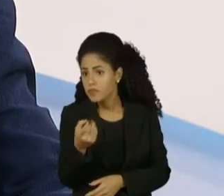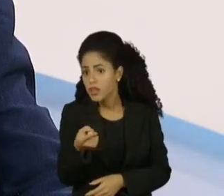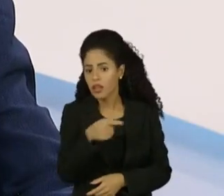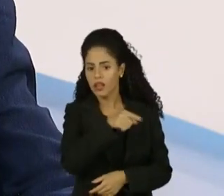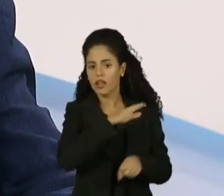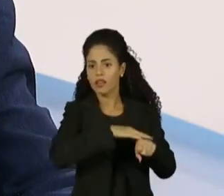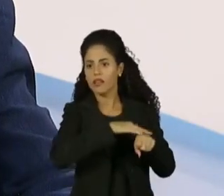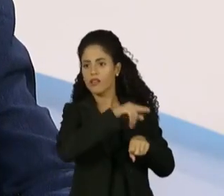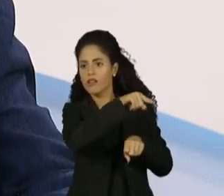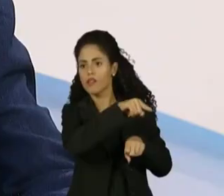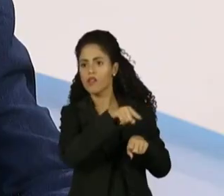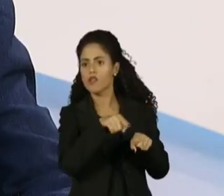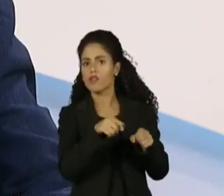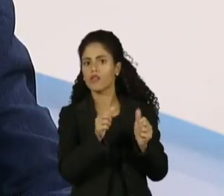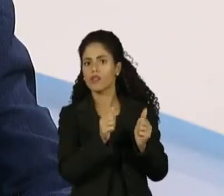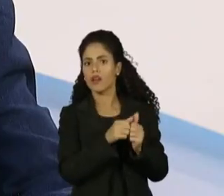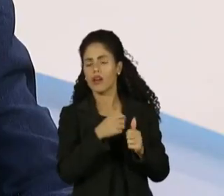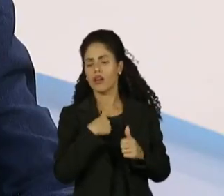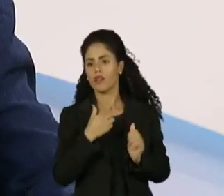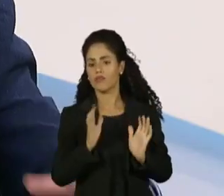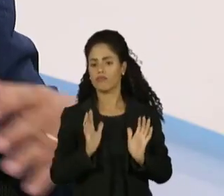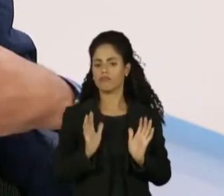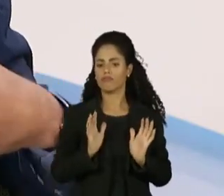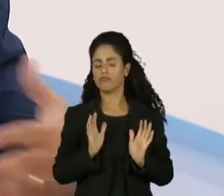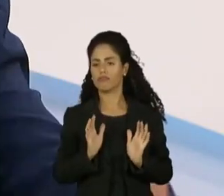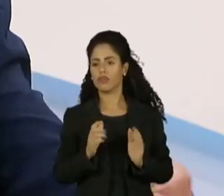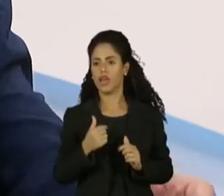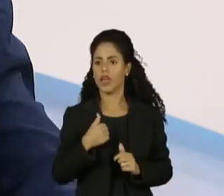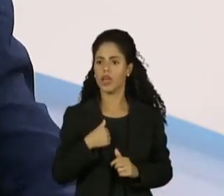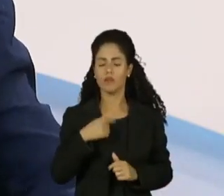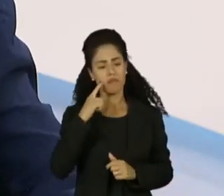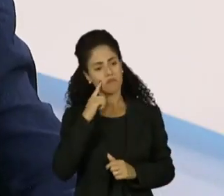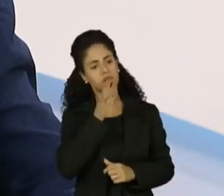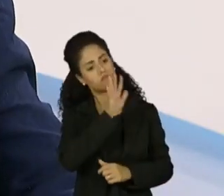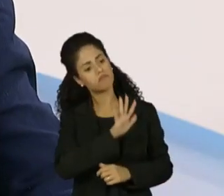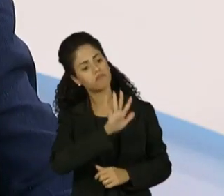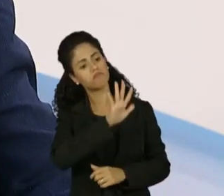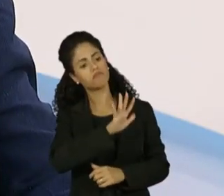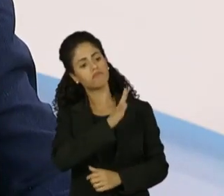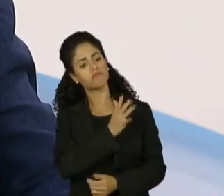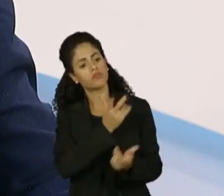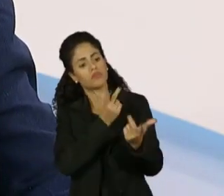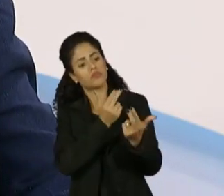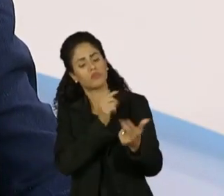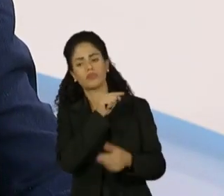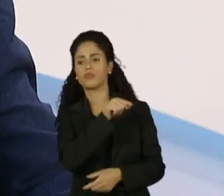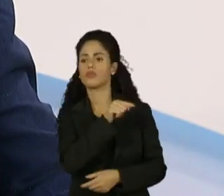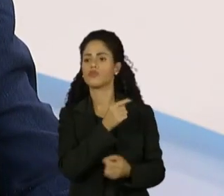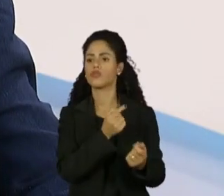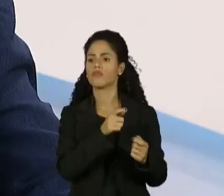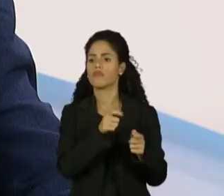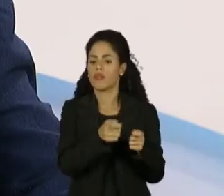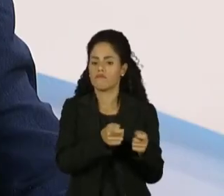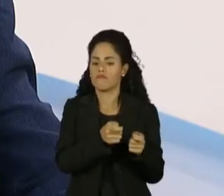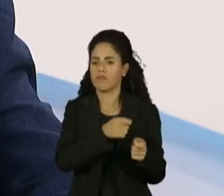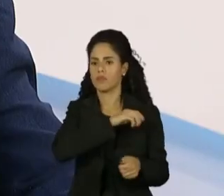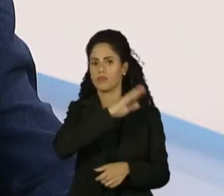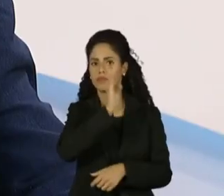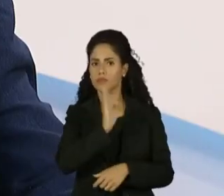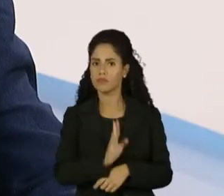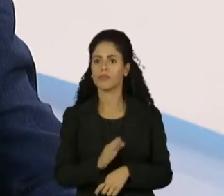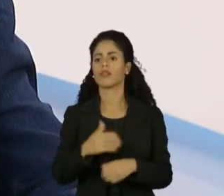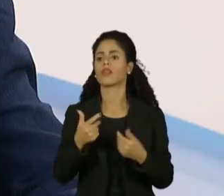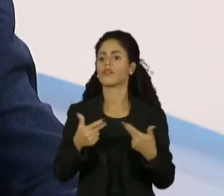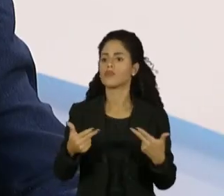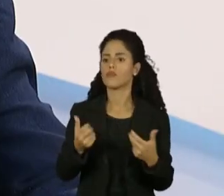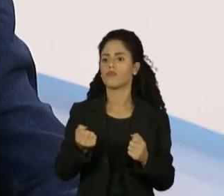que ele estava fazendo como presidente me inspirava e eu me identificava com a forma como ele estava administrando o Brasil, sem